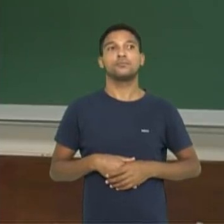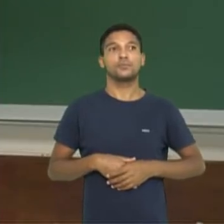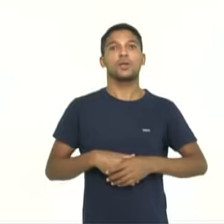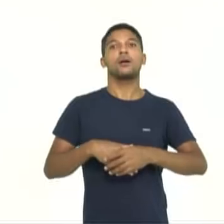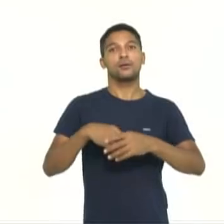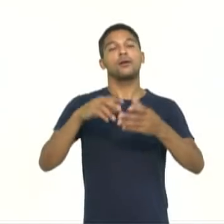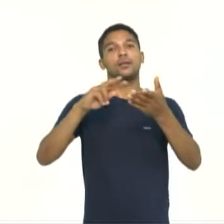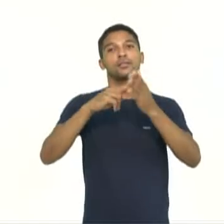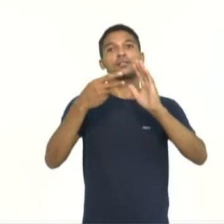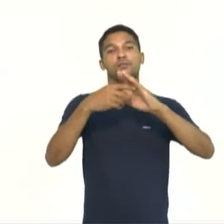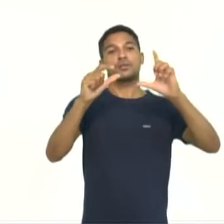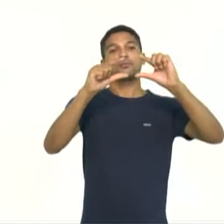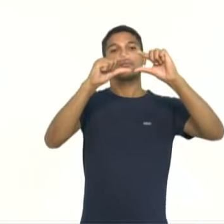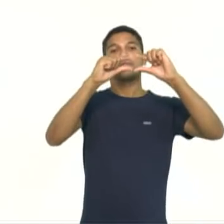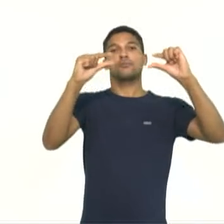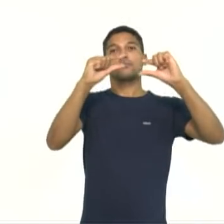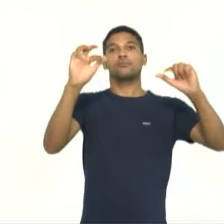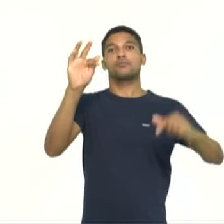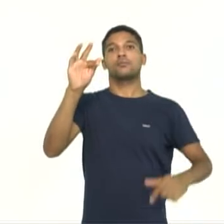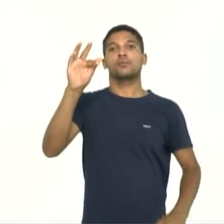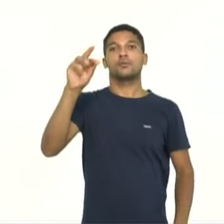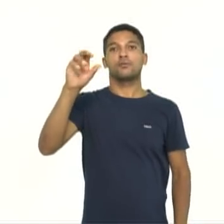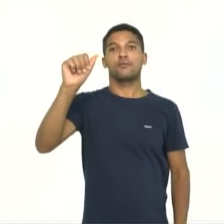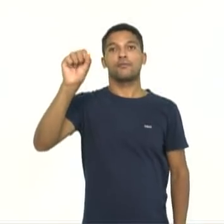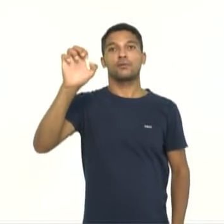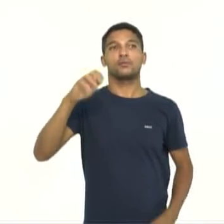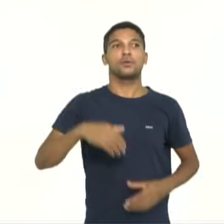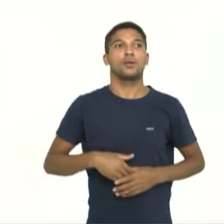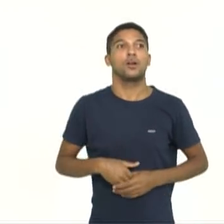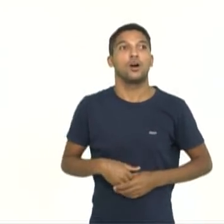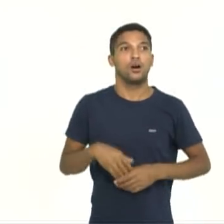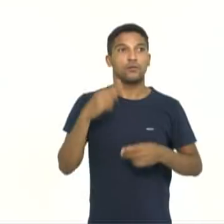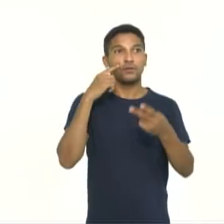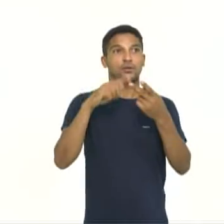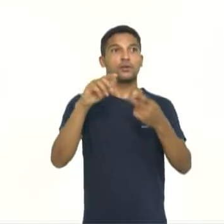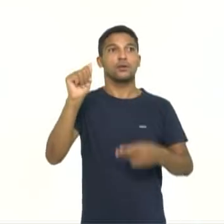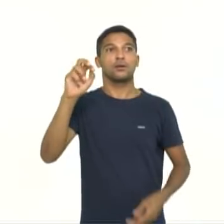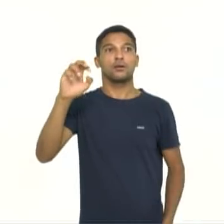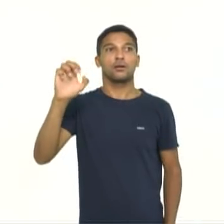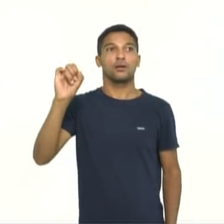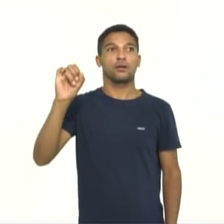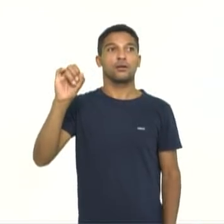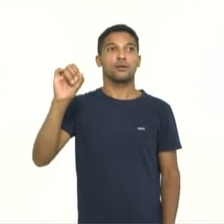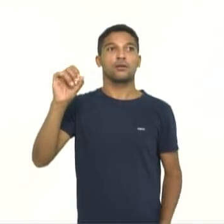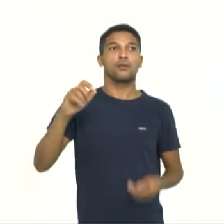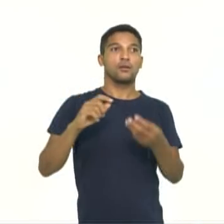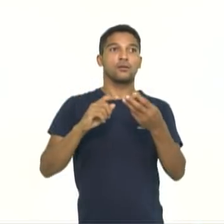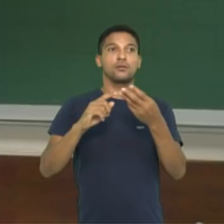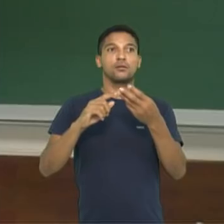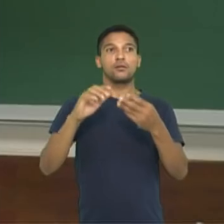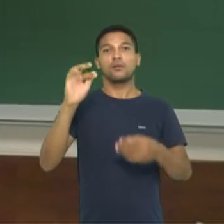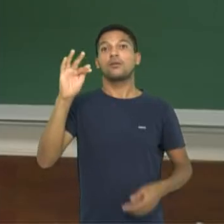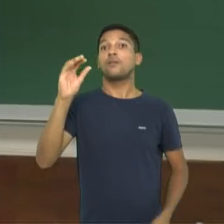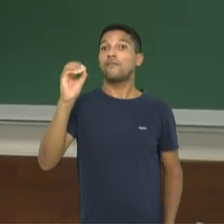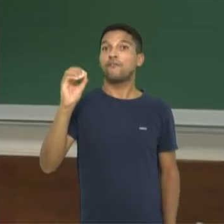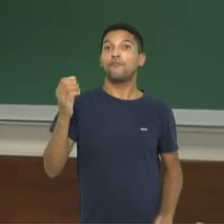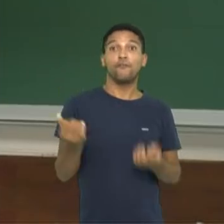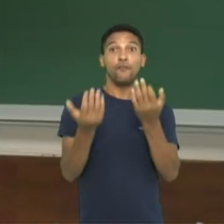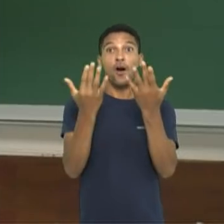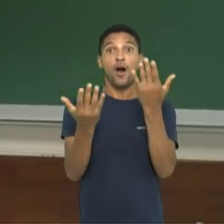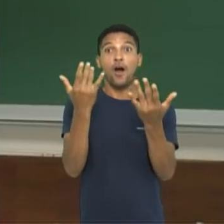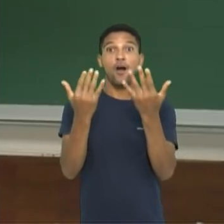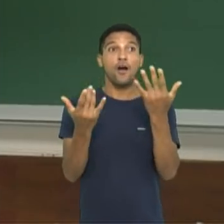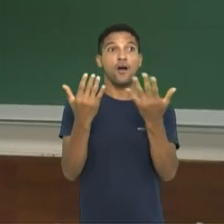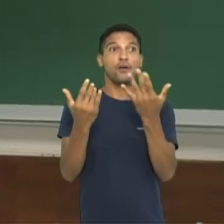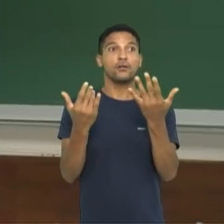considerado uma frase. Arre, fogo, silêncio, observem. São consideradas frases